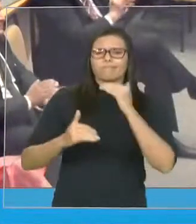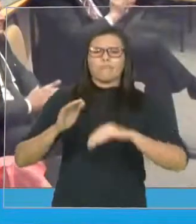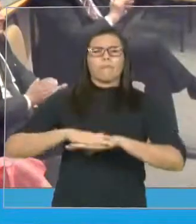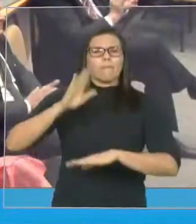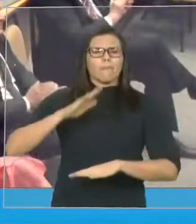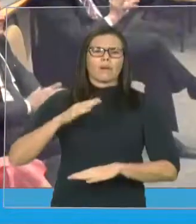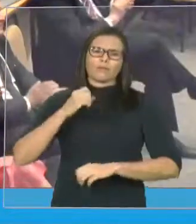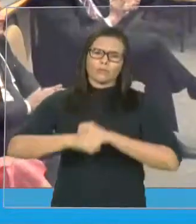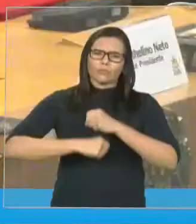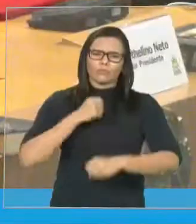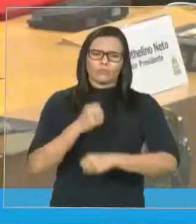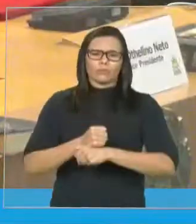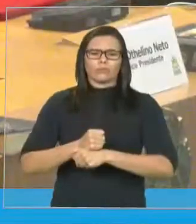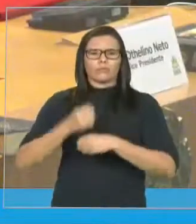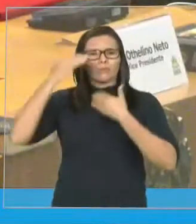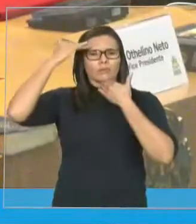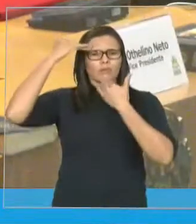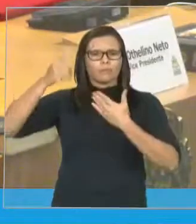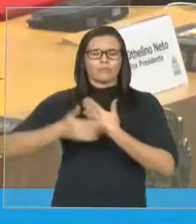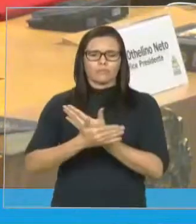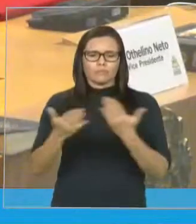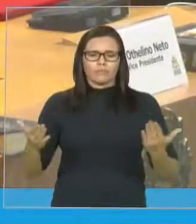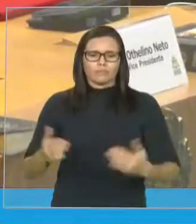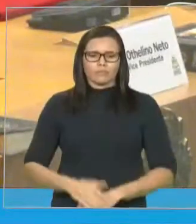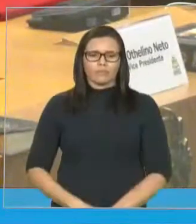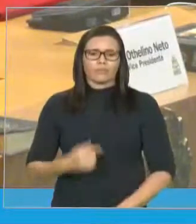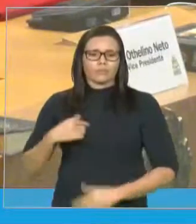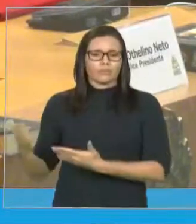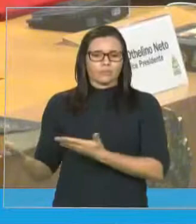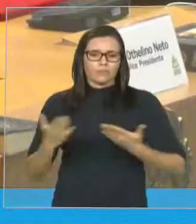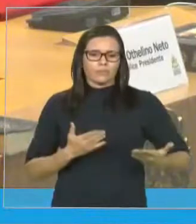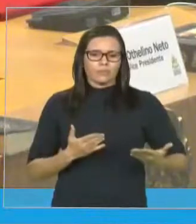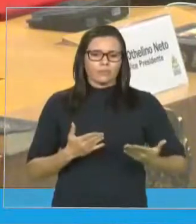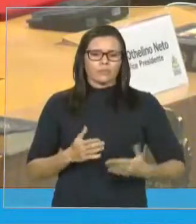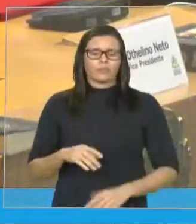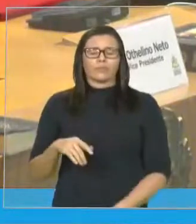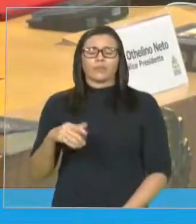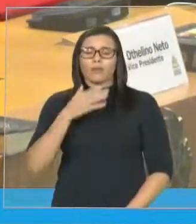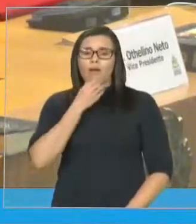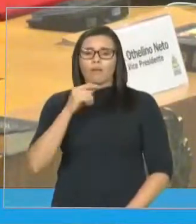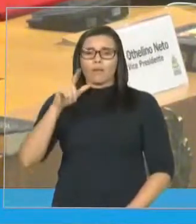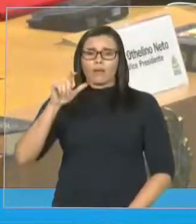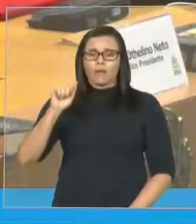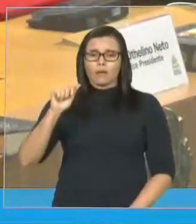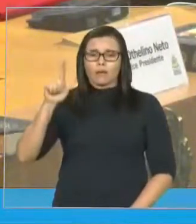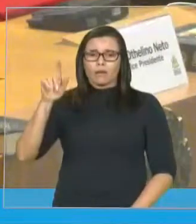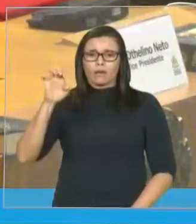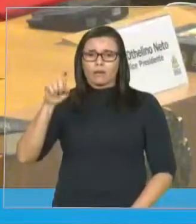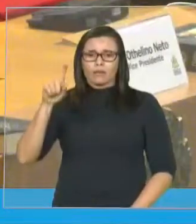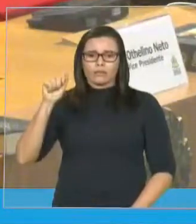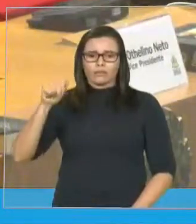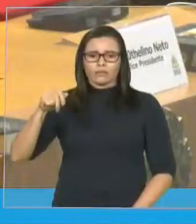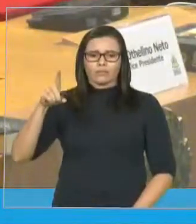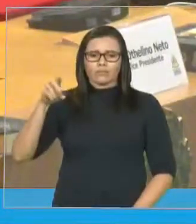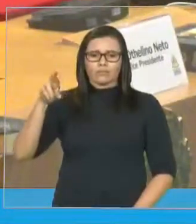Passo a palavra ao senhor Alexandre Valraven, dirigente do Tribunal de Contas da União no Maranhão.